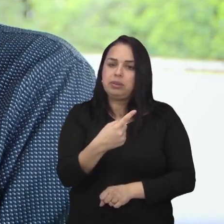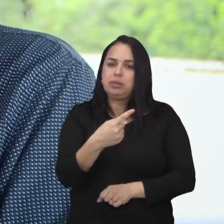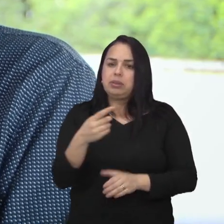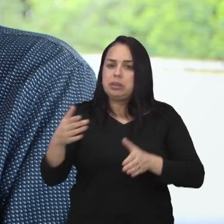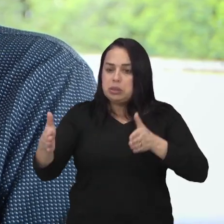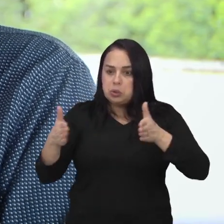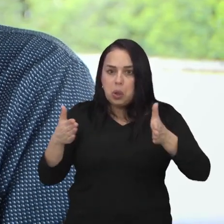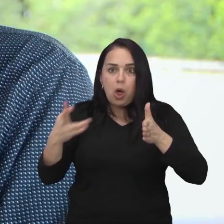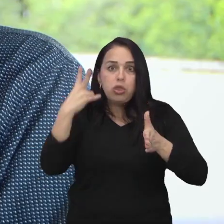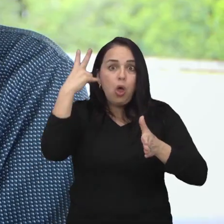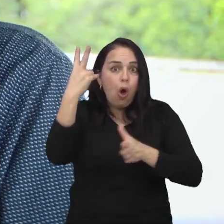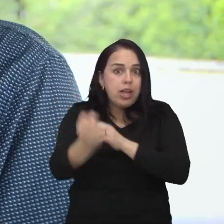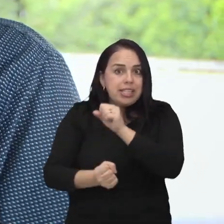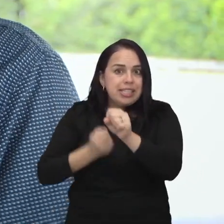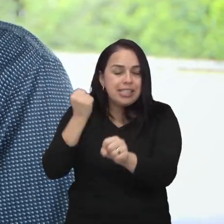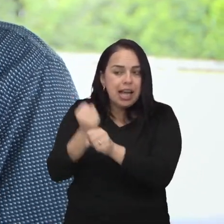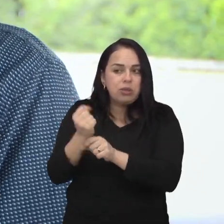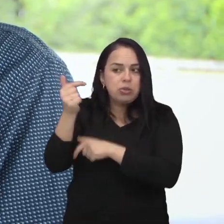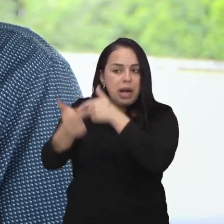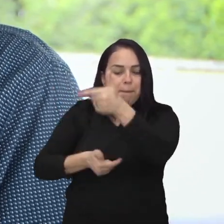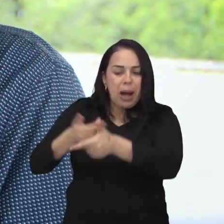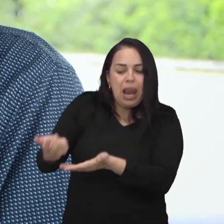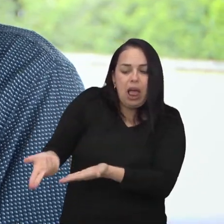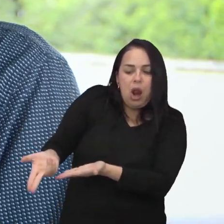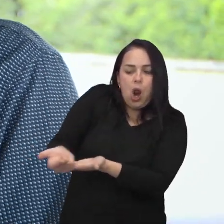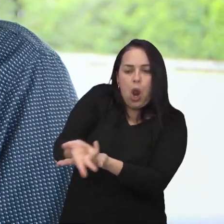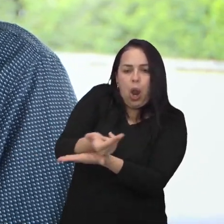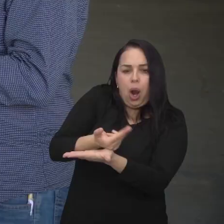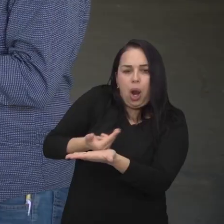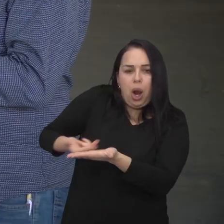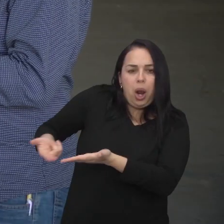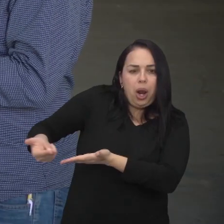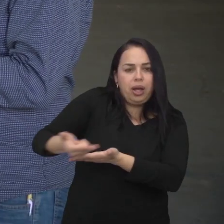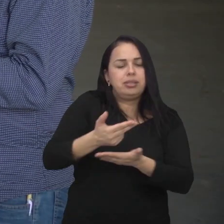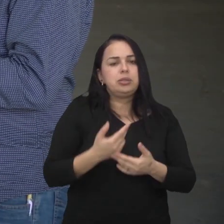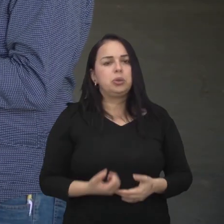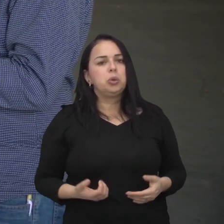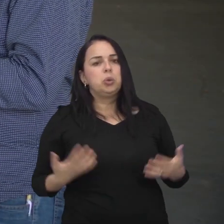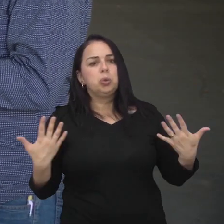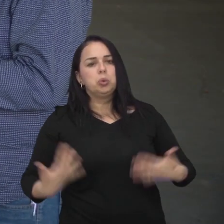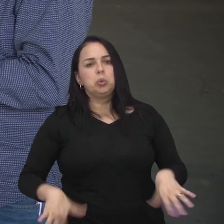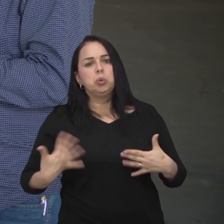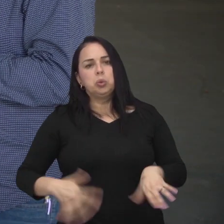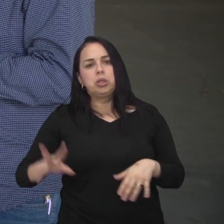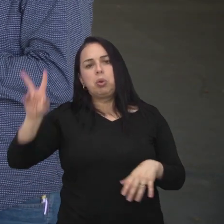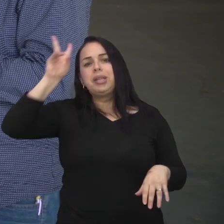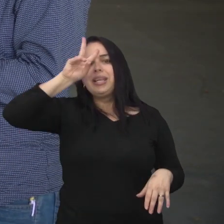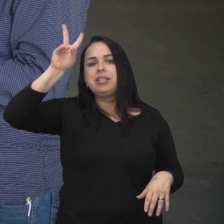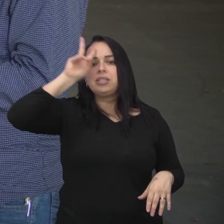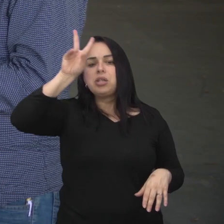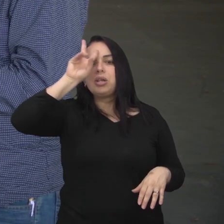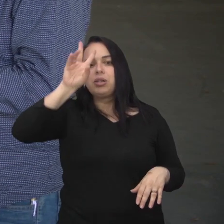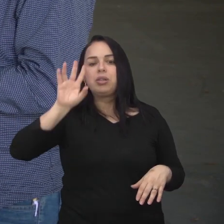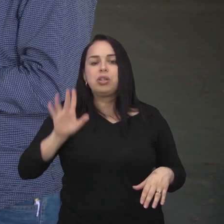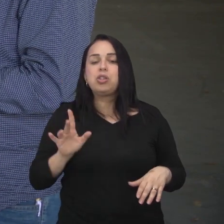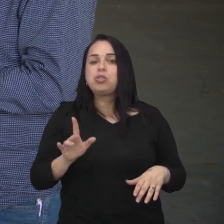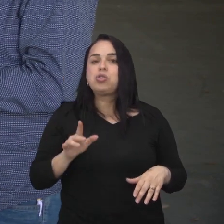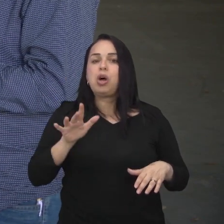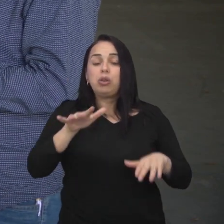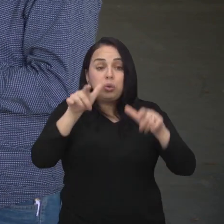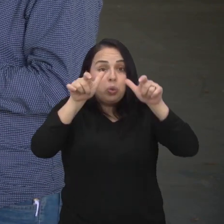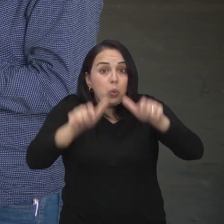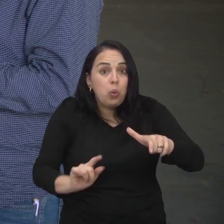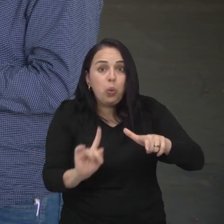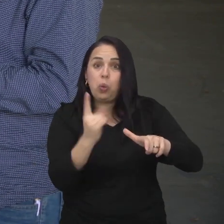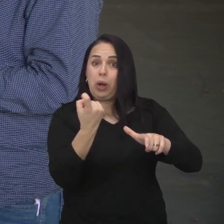para se ver que foram 2 anos de trabalho para fazer aquela residência, né? Quanta história temos aqui somente em